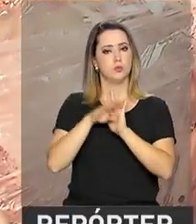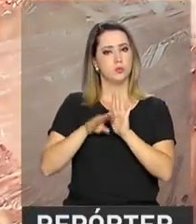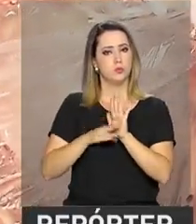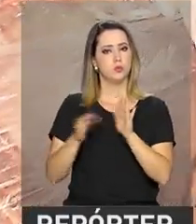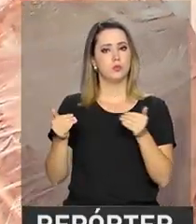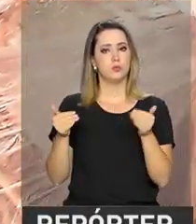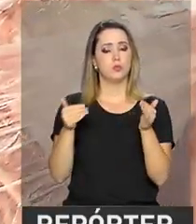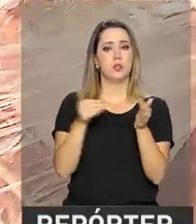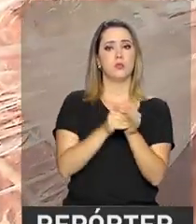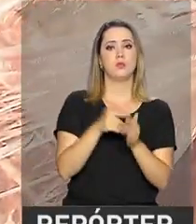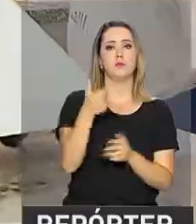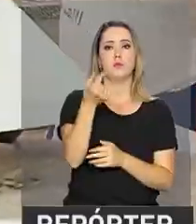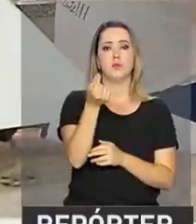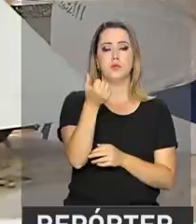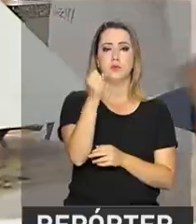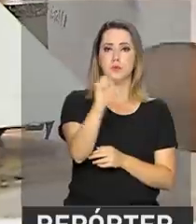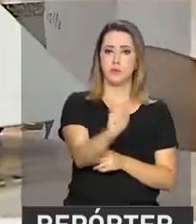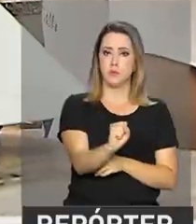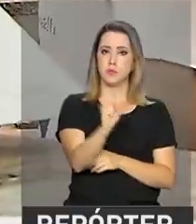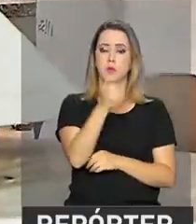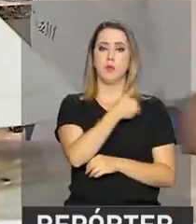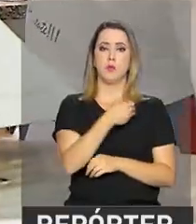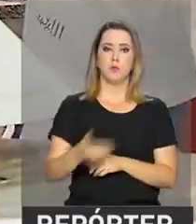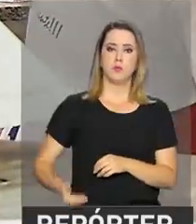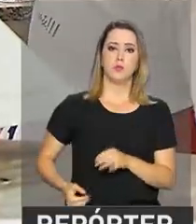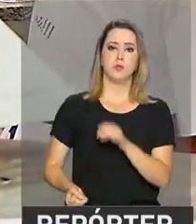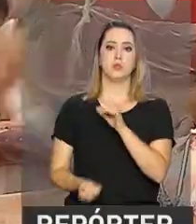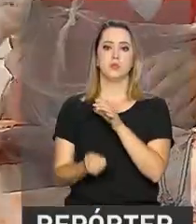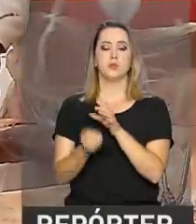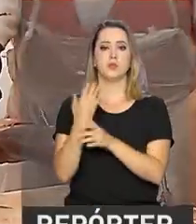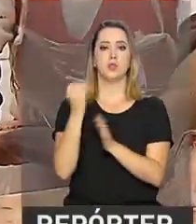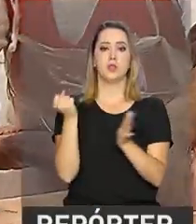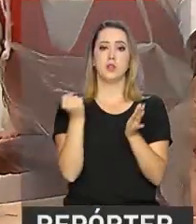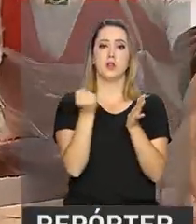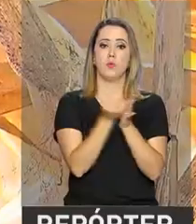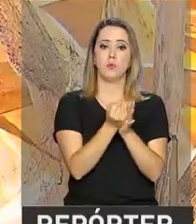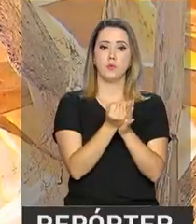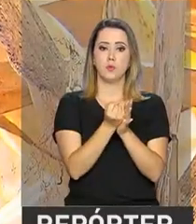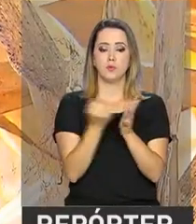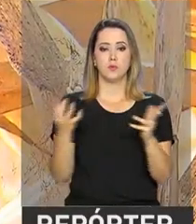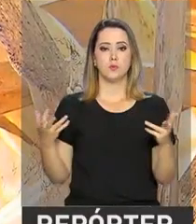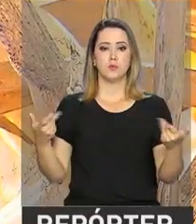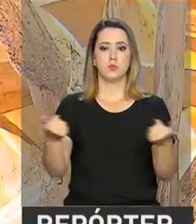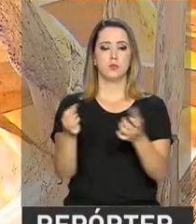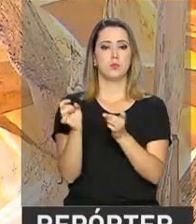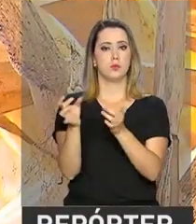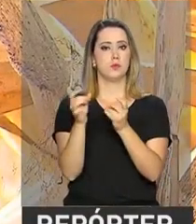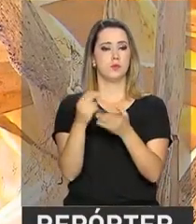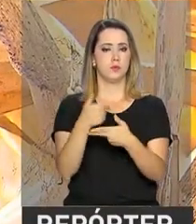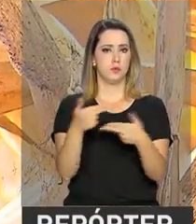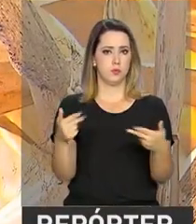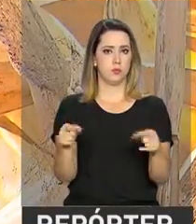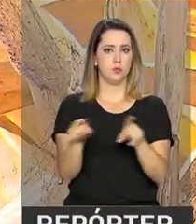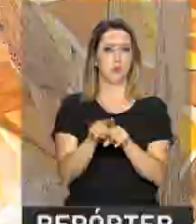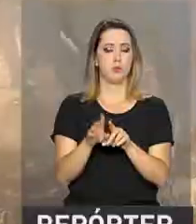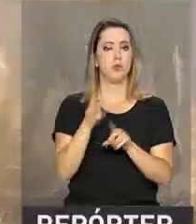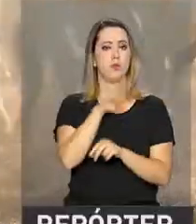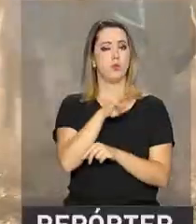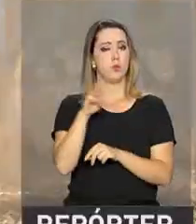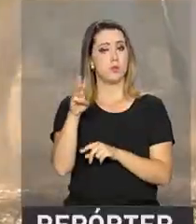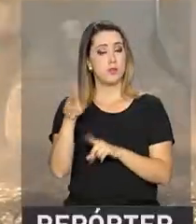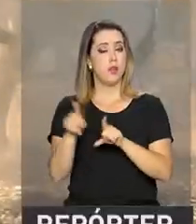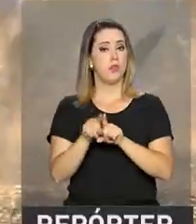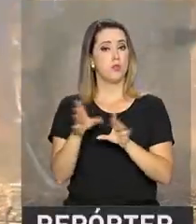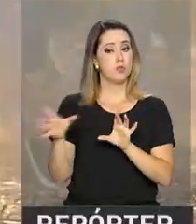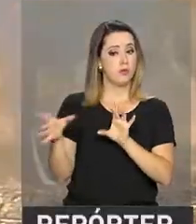até o final de 2018 o governo vai criar um selo de qualidade para os produtos exportados e um site em que